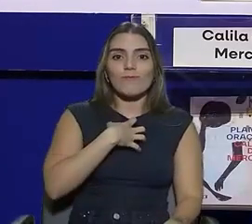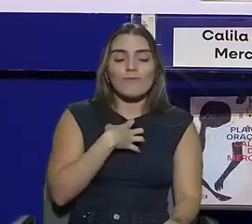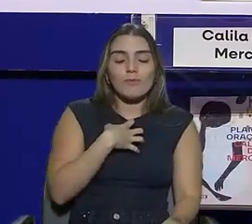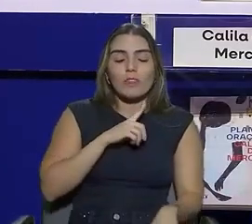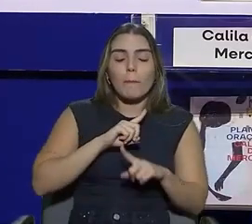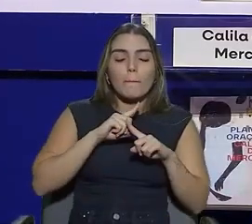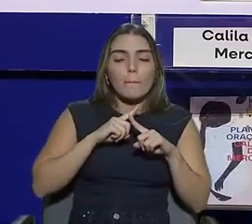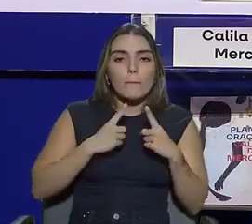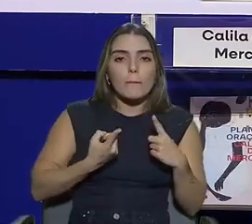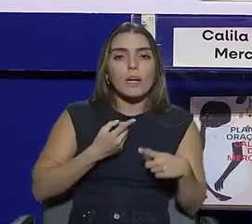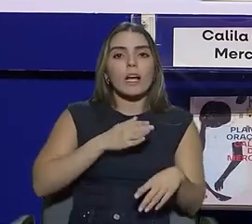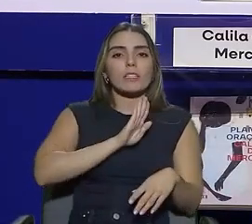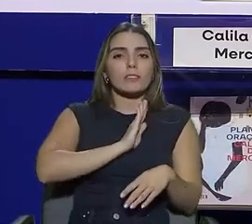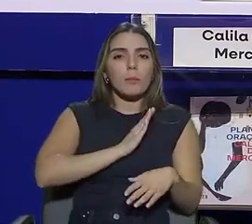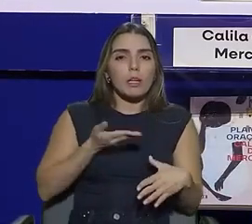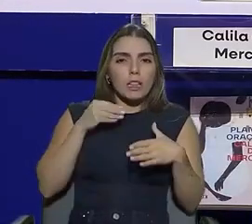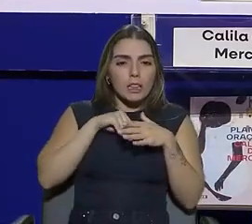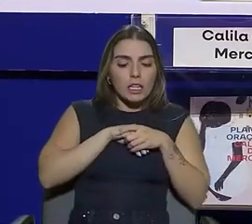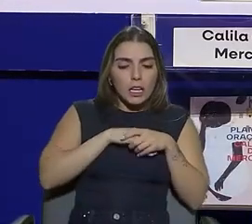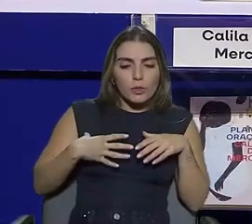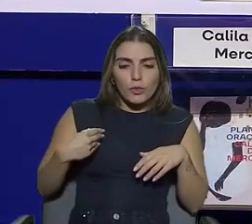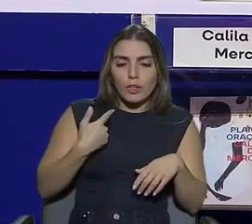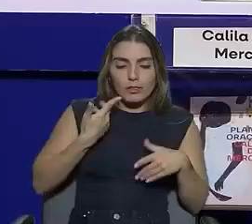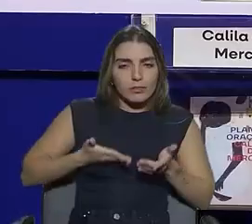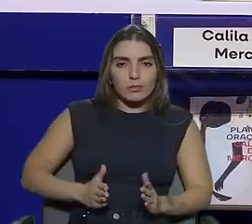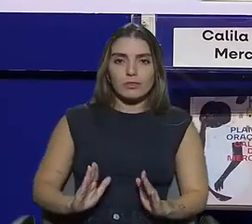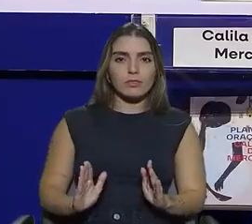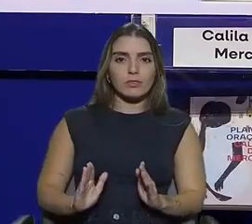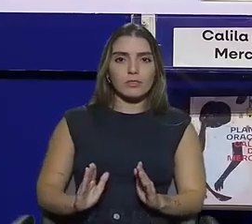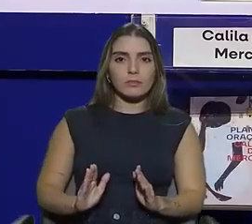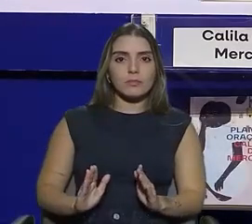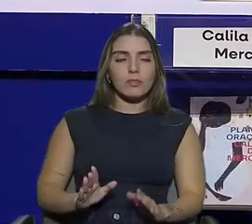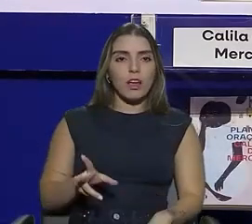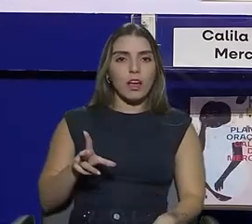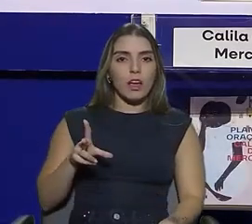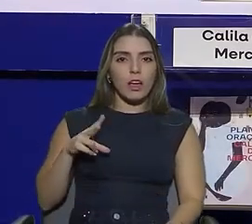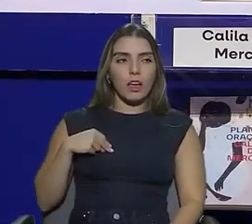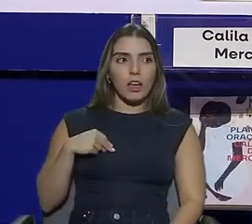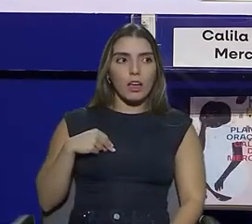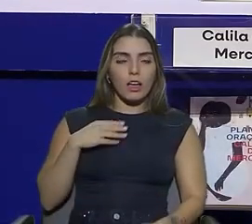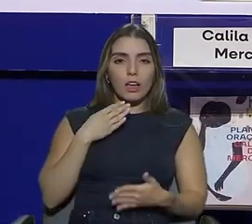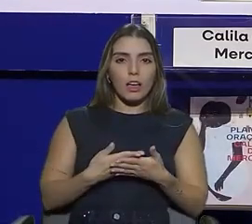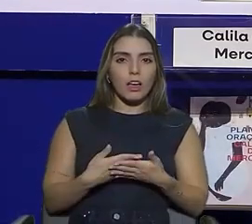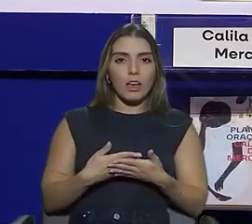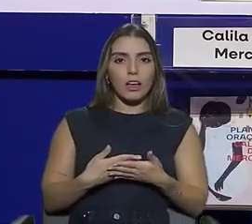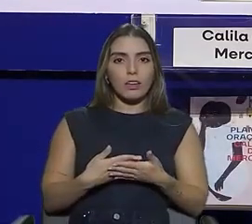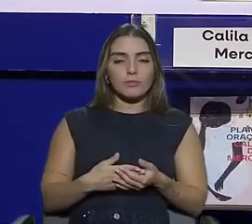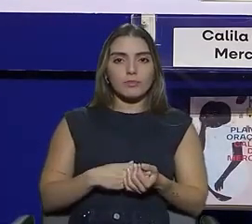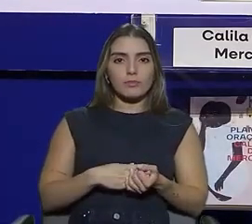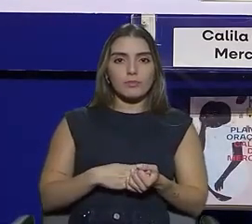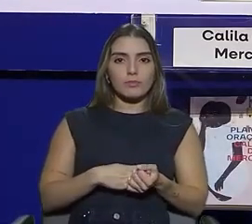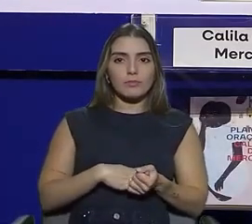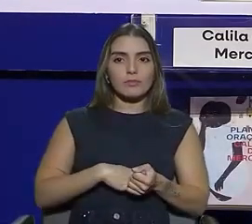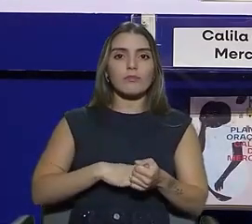do peito meu filho que não nasceu. Eu digo, caramba. Aí vem o verso que mudou minha